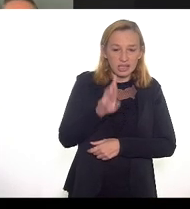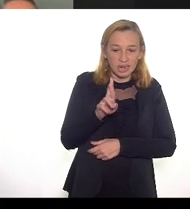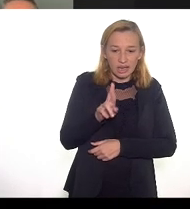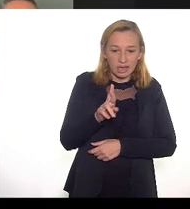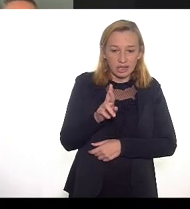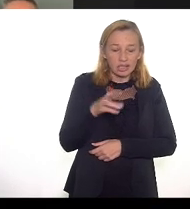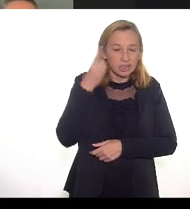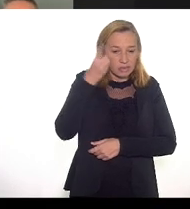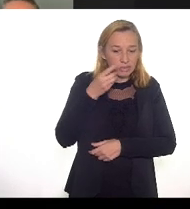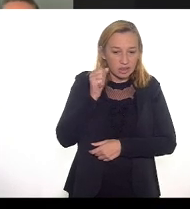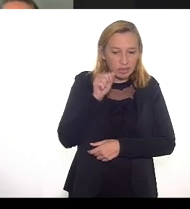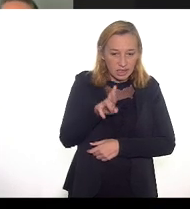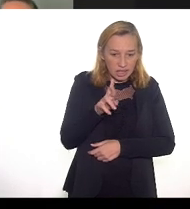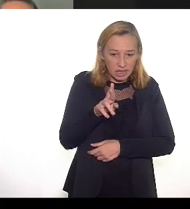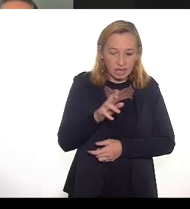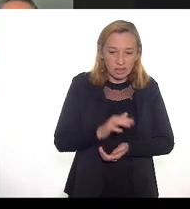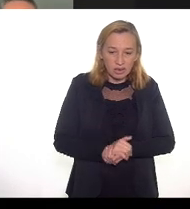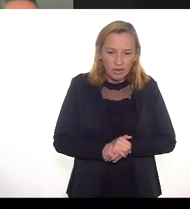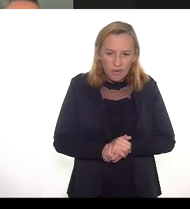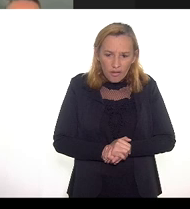Deputado Rodrigo Bacelar.